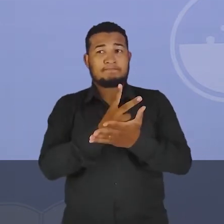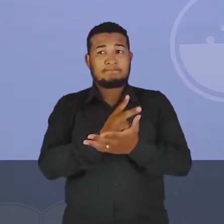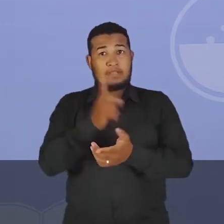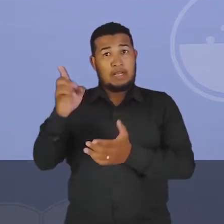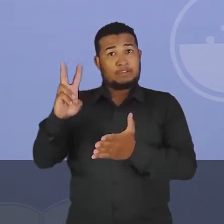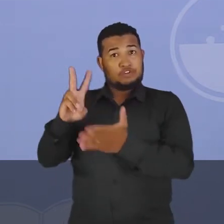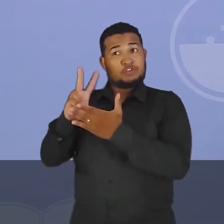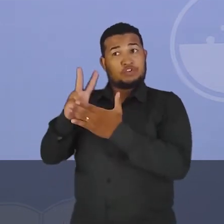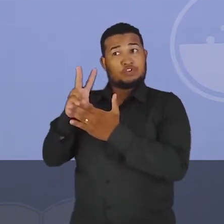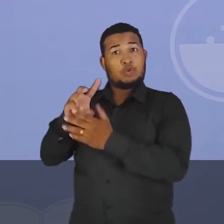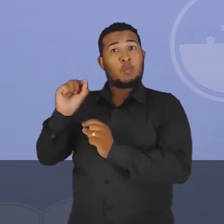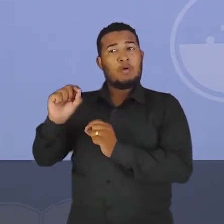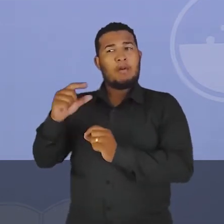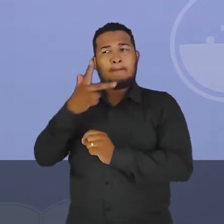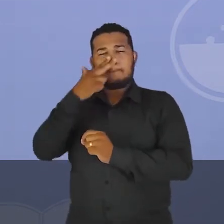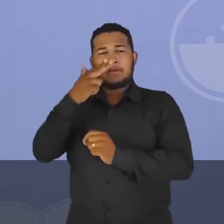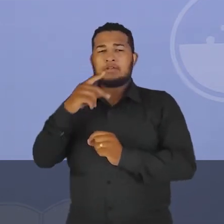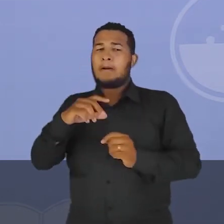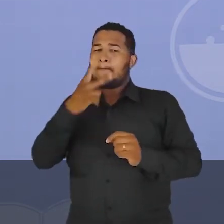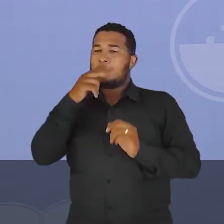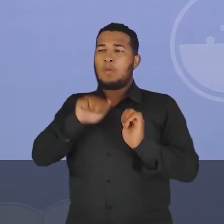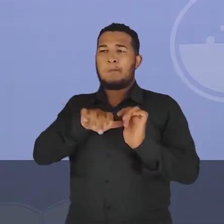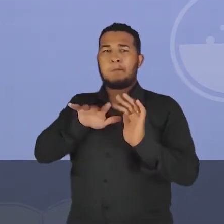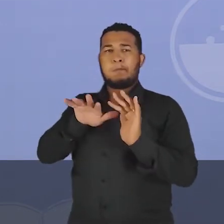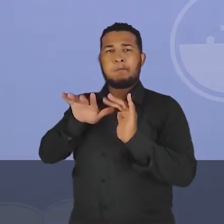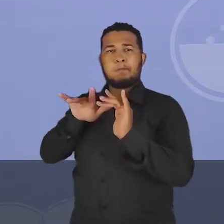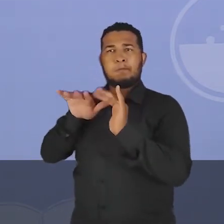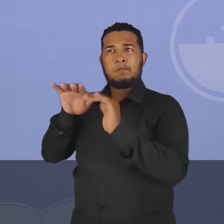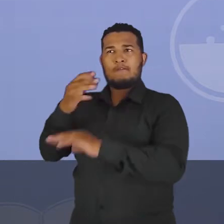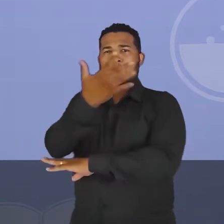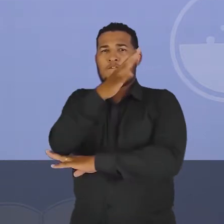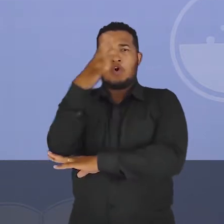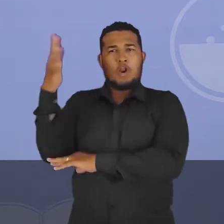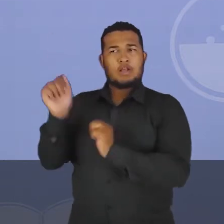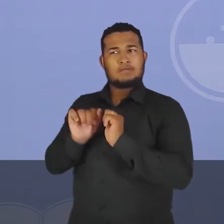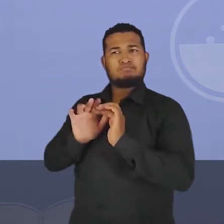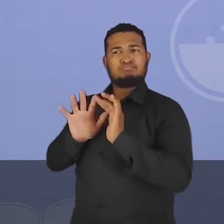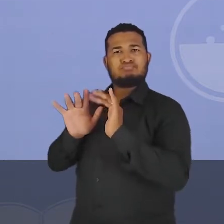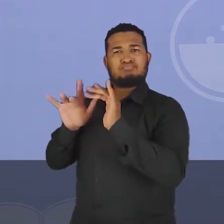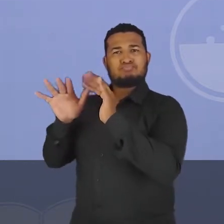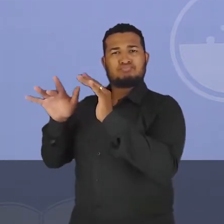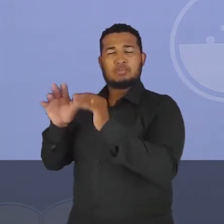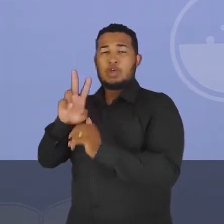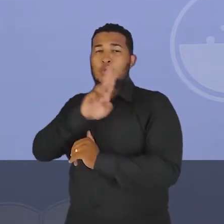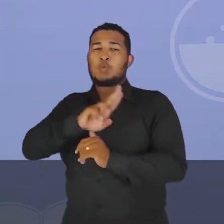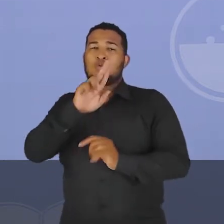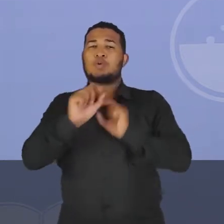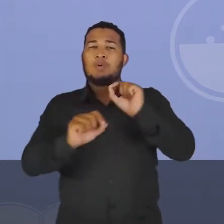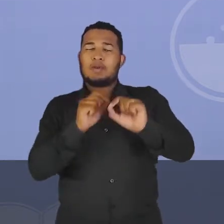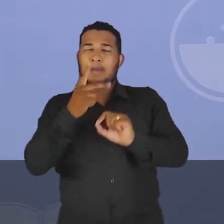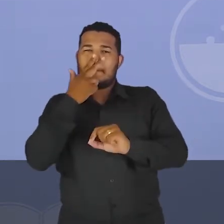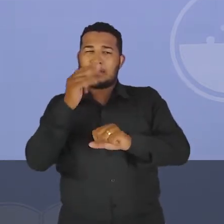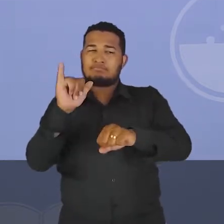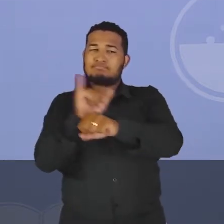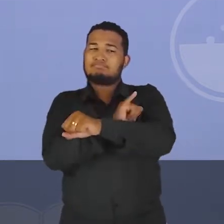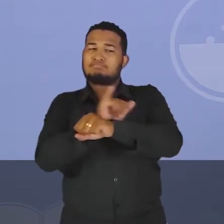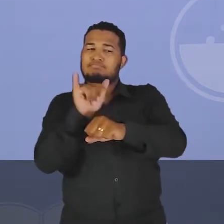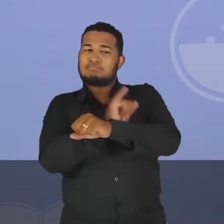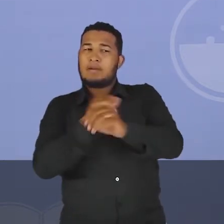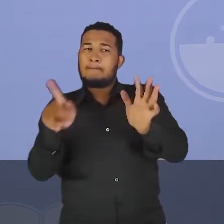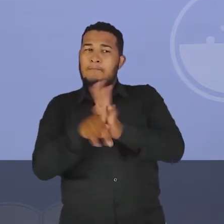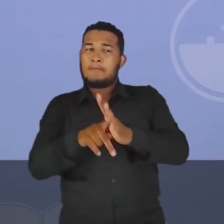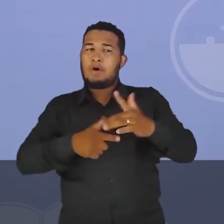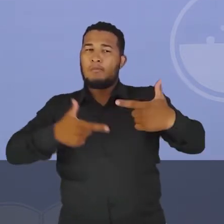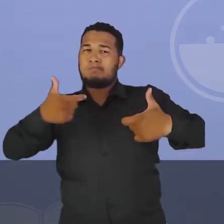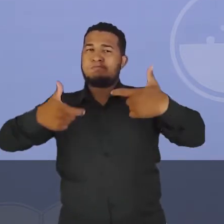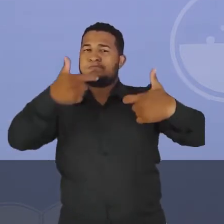deles específicos, eles foram recuando, muitos deles para regiões de florestas, e aí eles utilizavam o que a gente poderia dizer hoje táticas de guerrilha, né? Mas